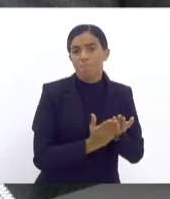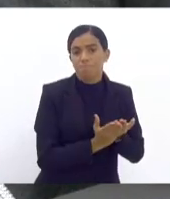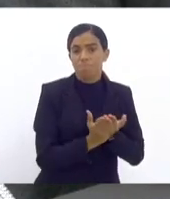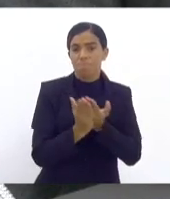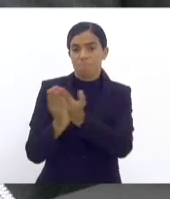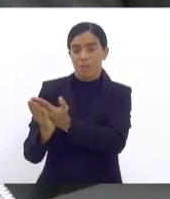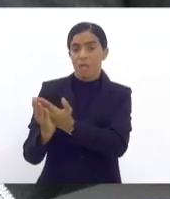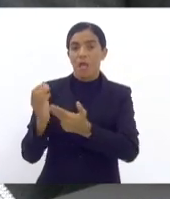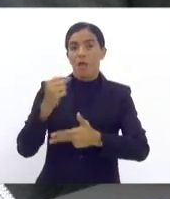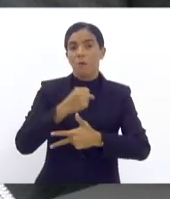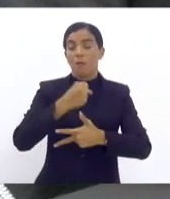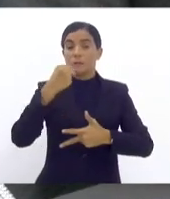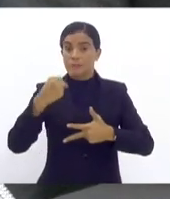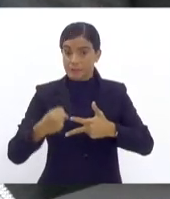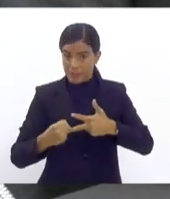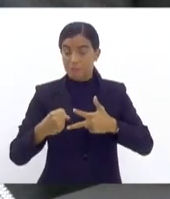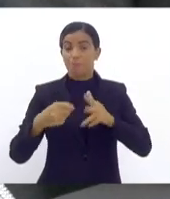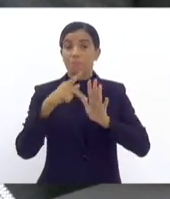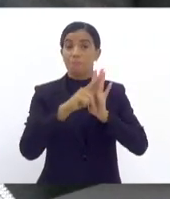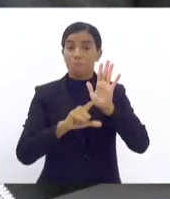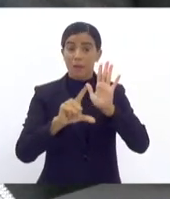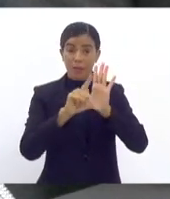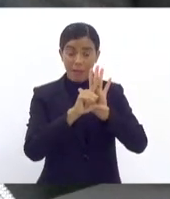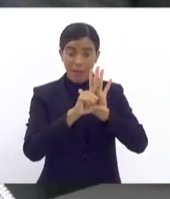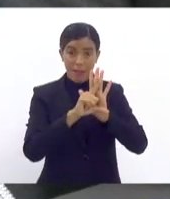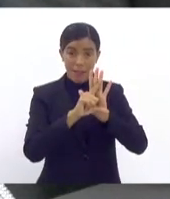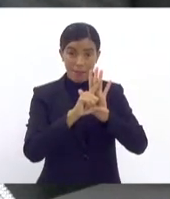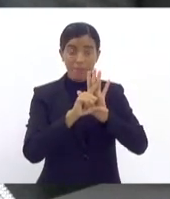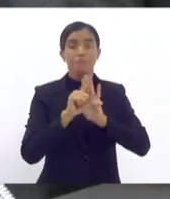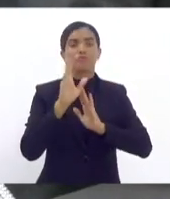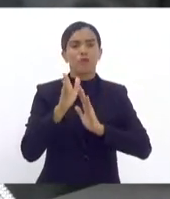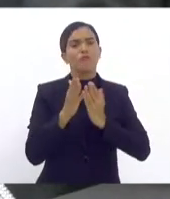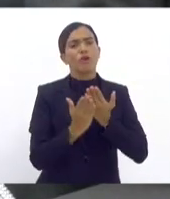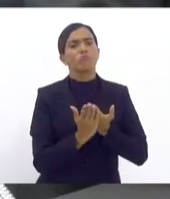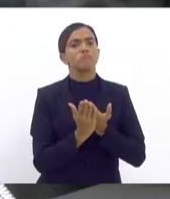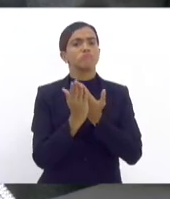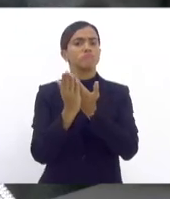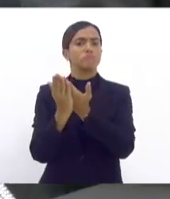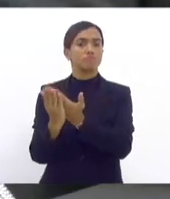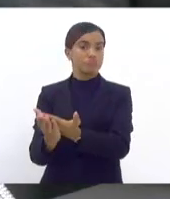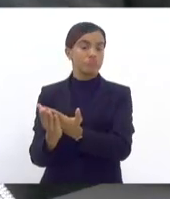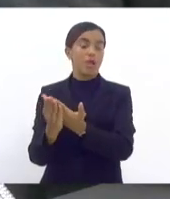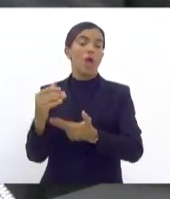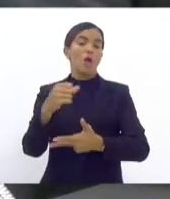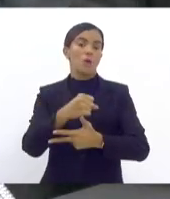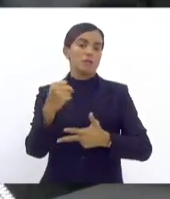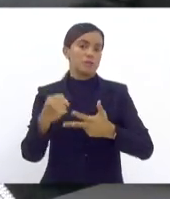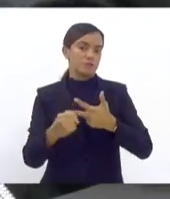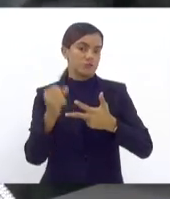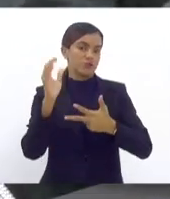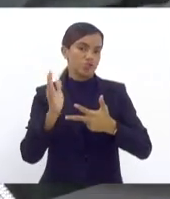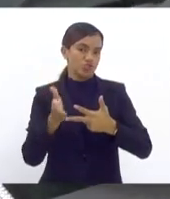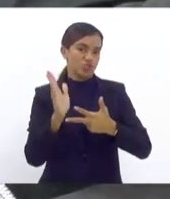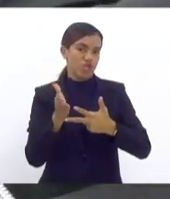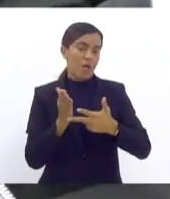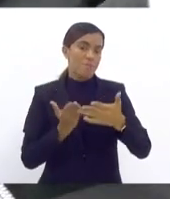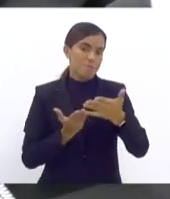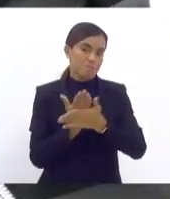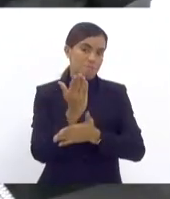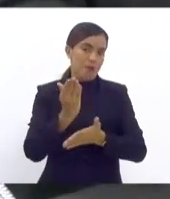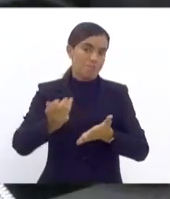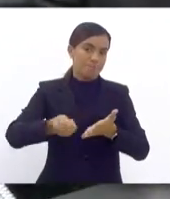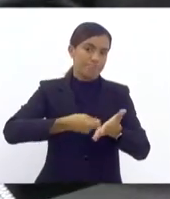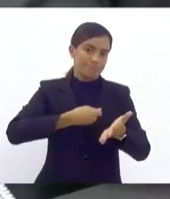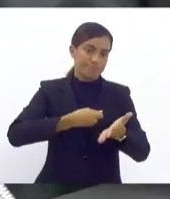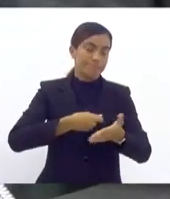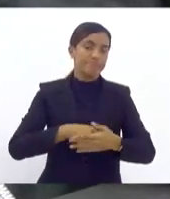Executivo, o PL original, que é o da anexação, já foi encaminhado ao Executivo para sanção, para autógrafo. Então,